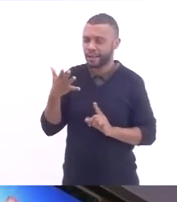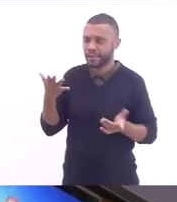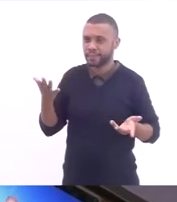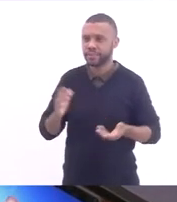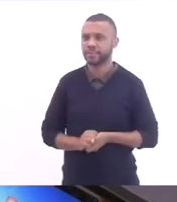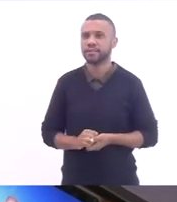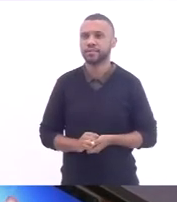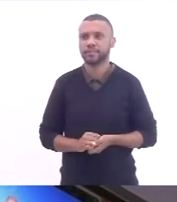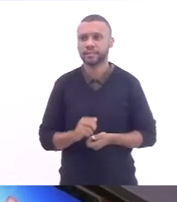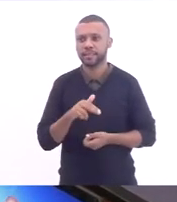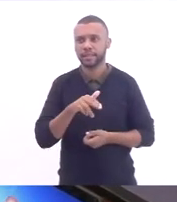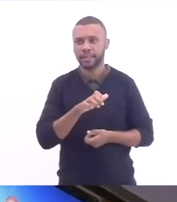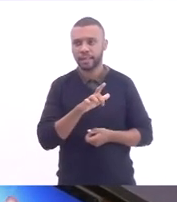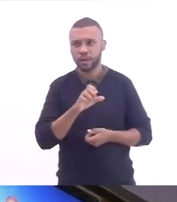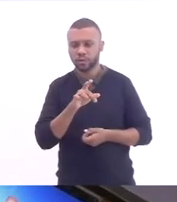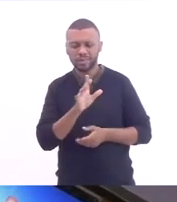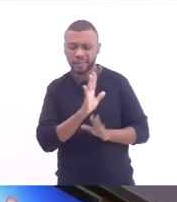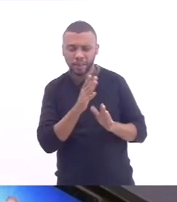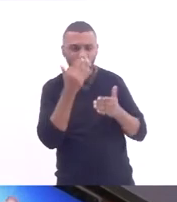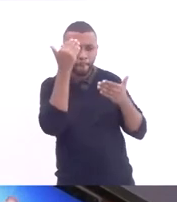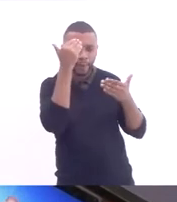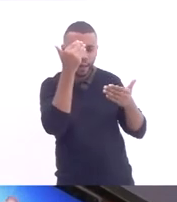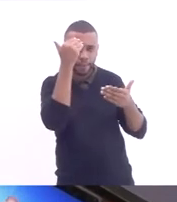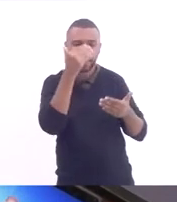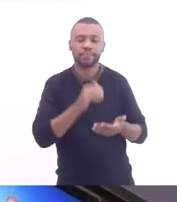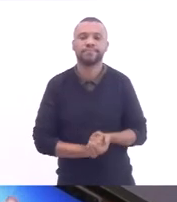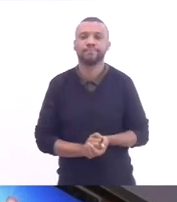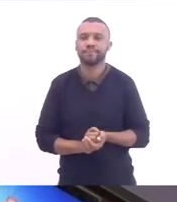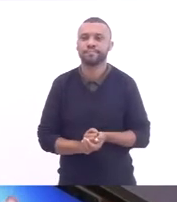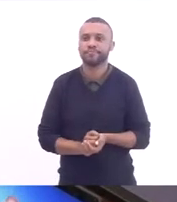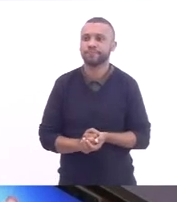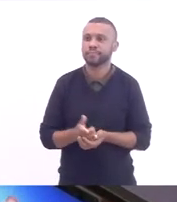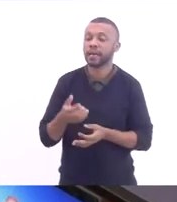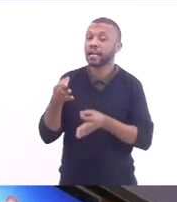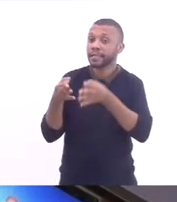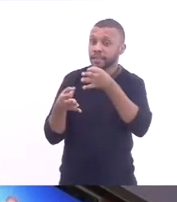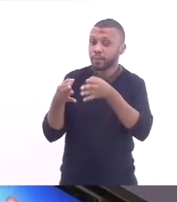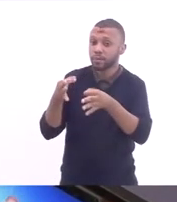não. Nelson? Não, muito obrigado. Tribunal de Contas,